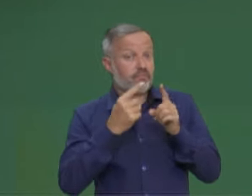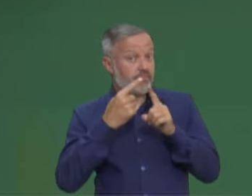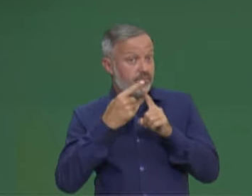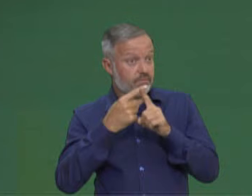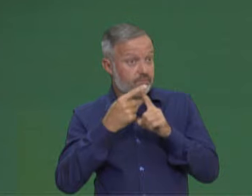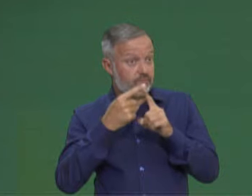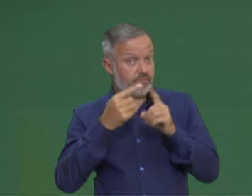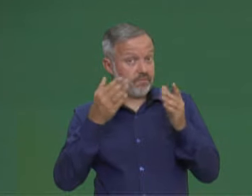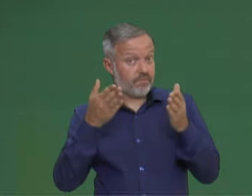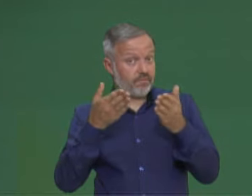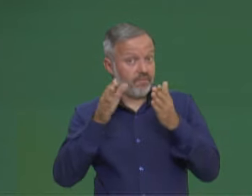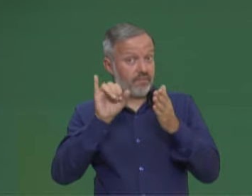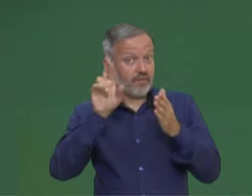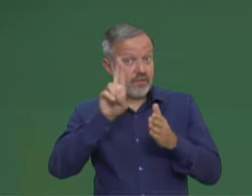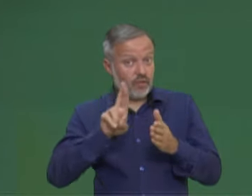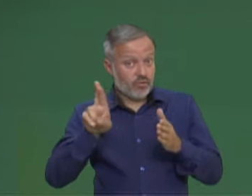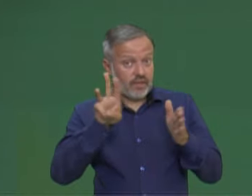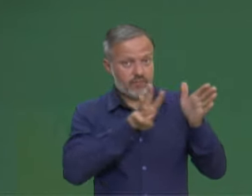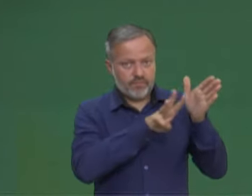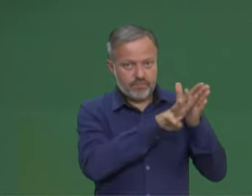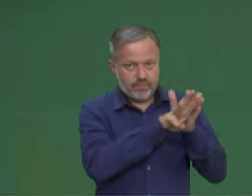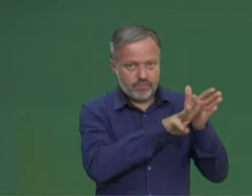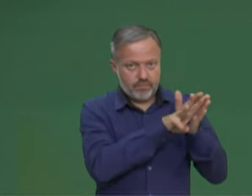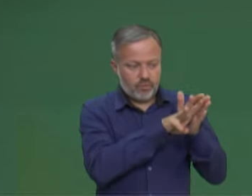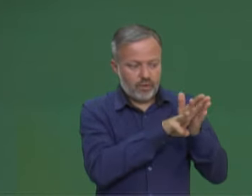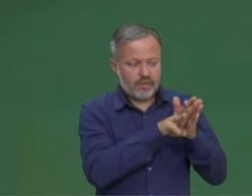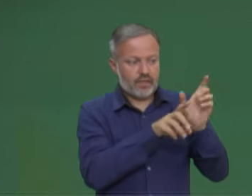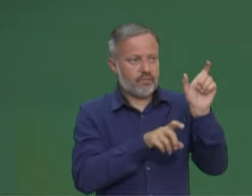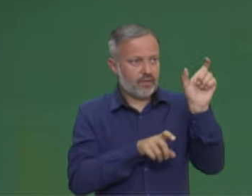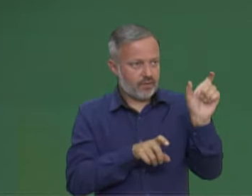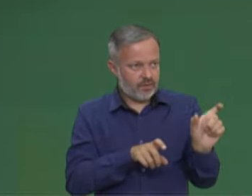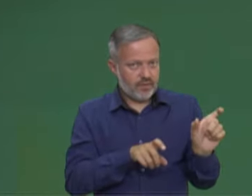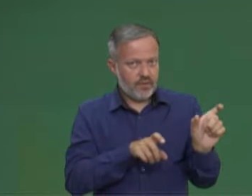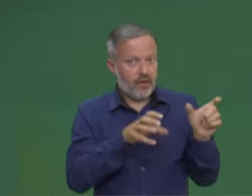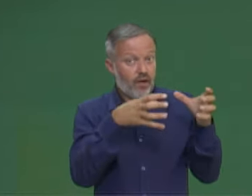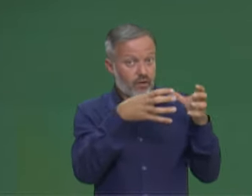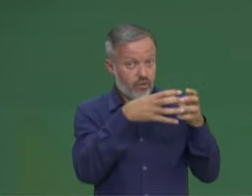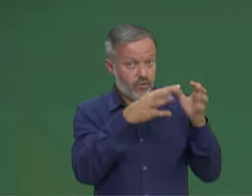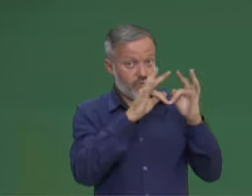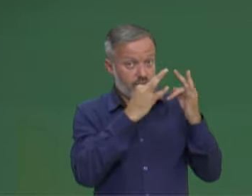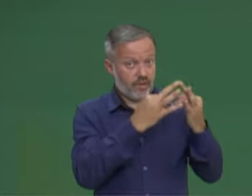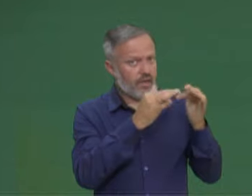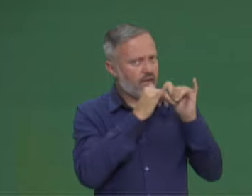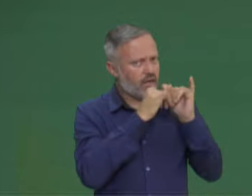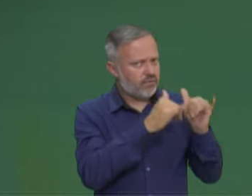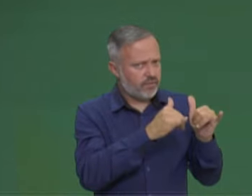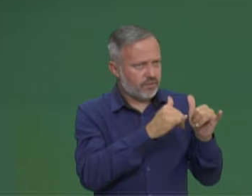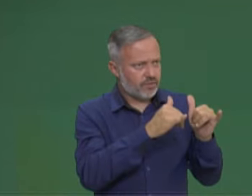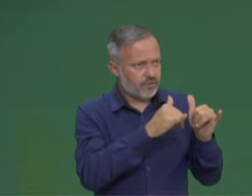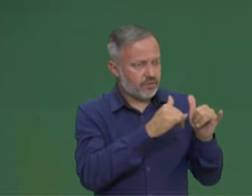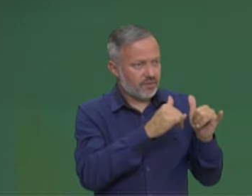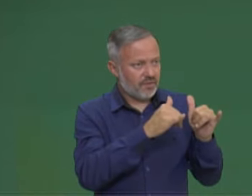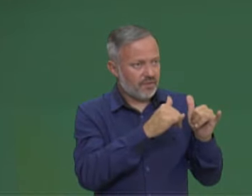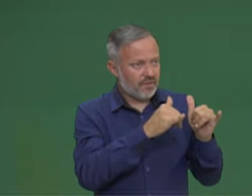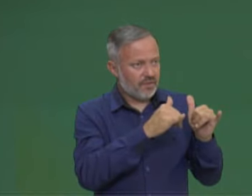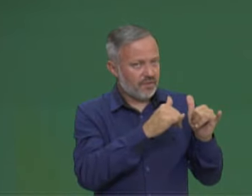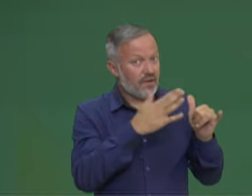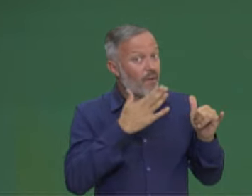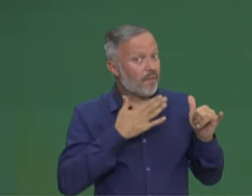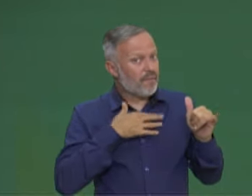pegar o aplicativo WhatsApp, eu vou mandar uma mensagem para o grupo familiar, eu escrevo de uma forma. Para o meu chefe, eu vou